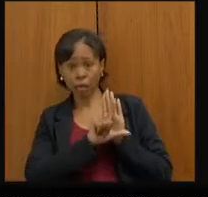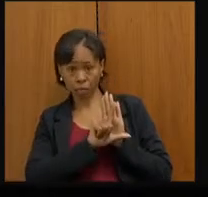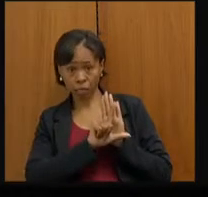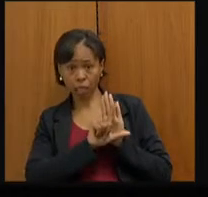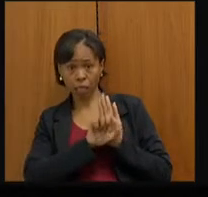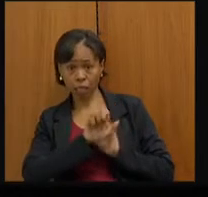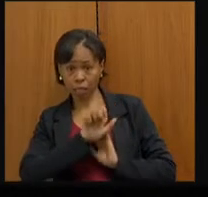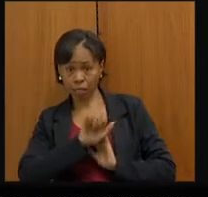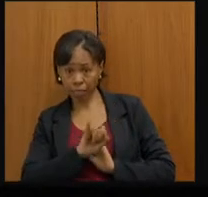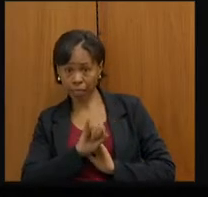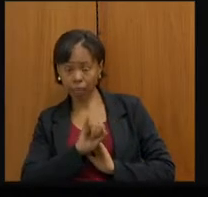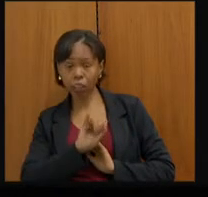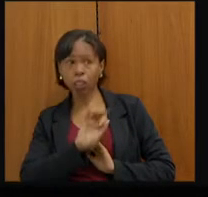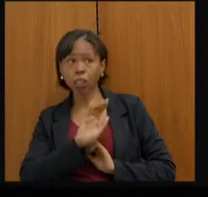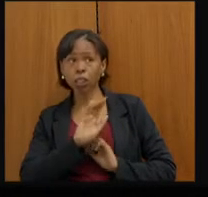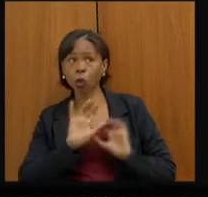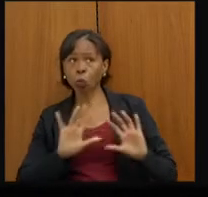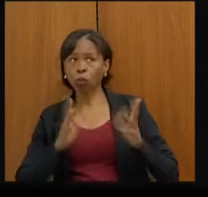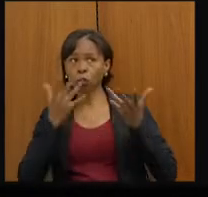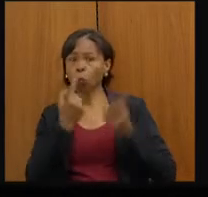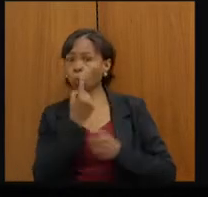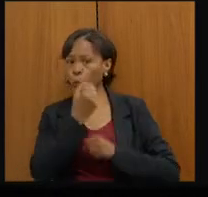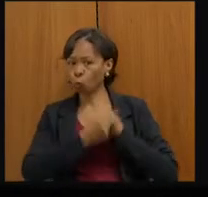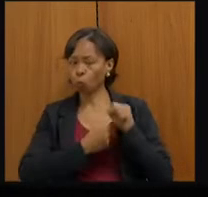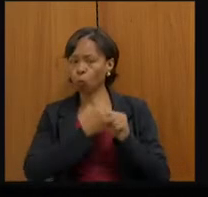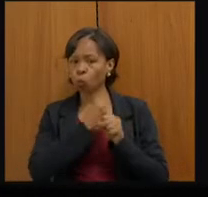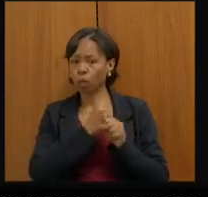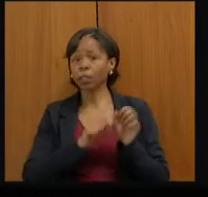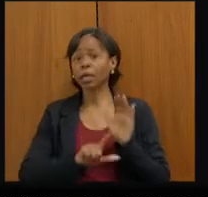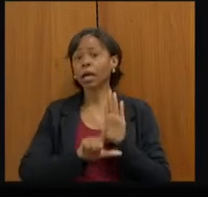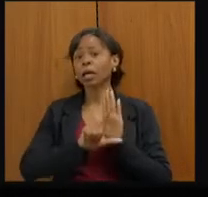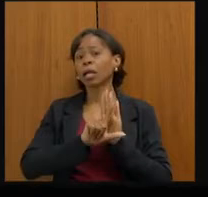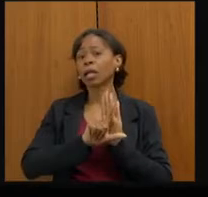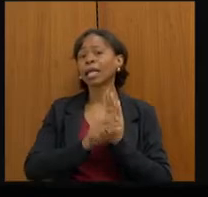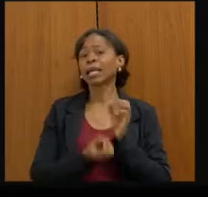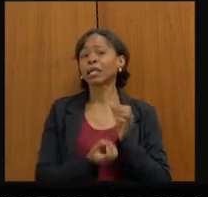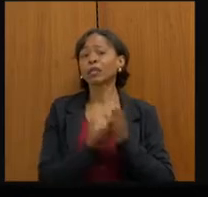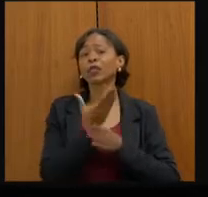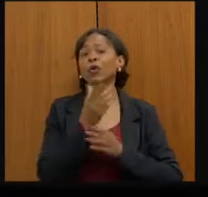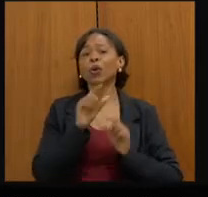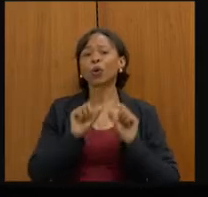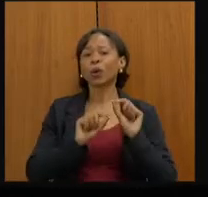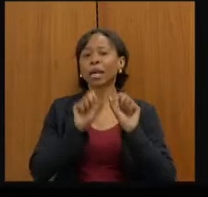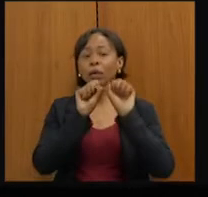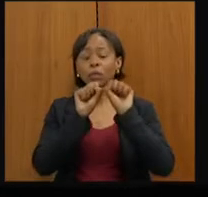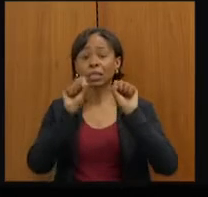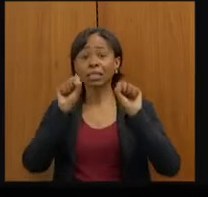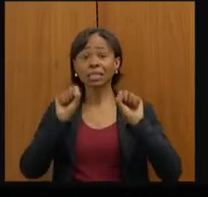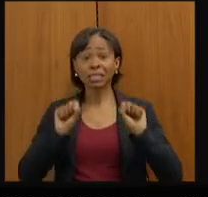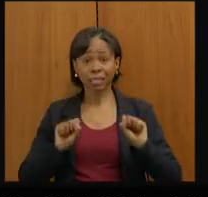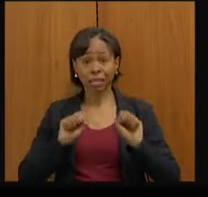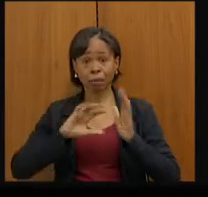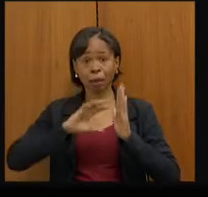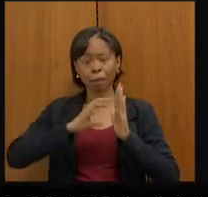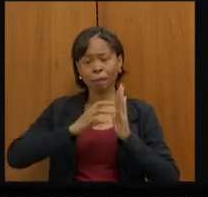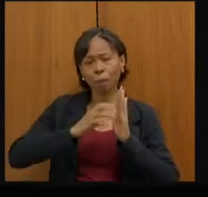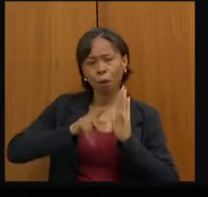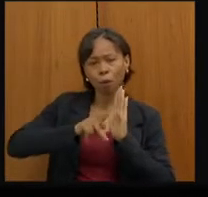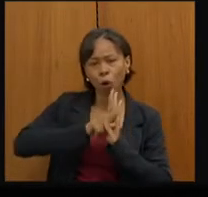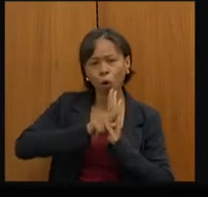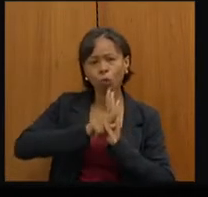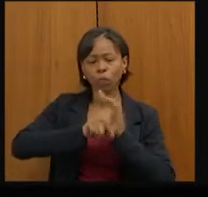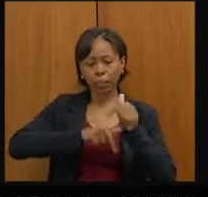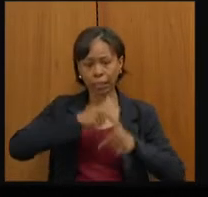criou da comemoração de 1 ano da lei que criou o banco emprego né o banco domingo é um pau de importante quando